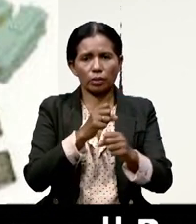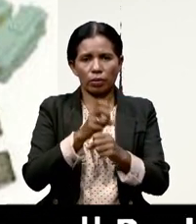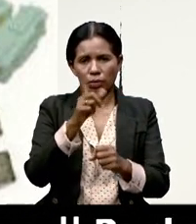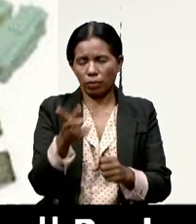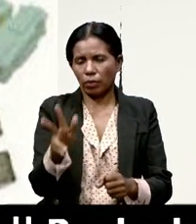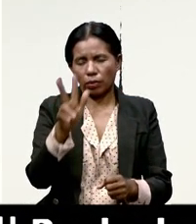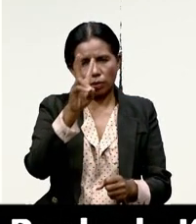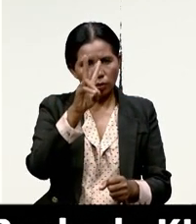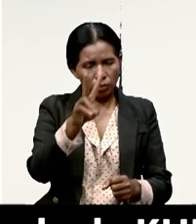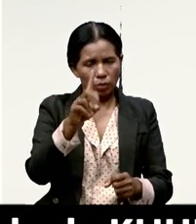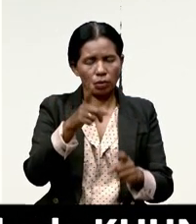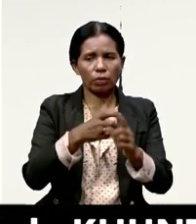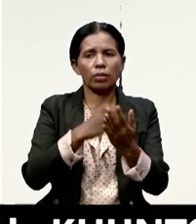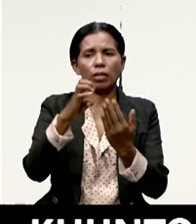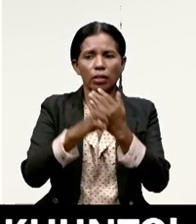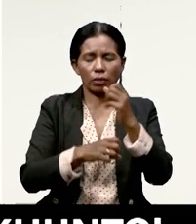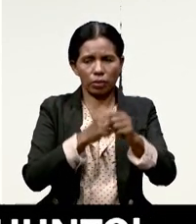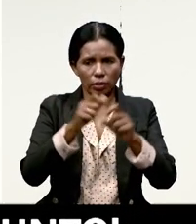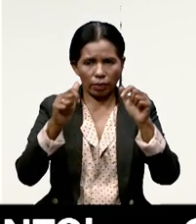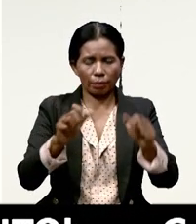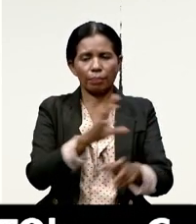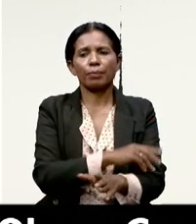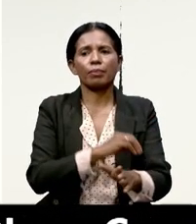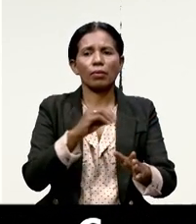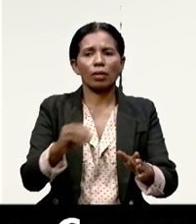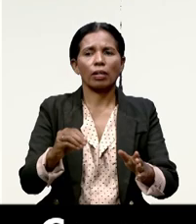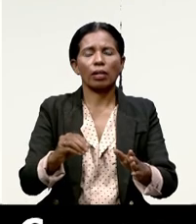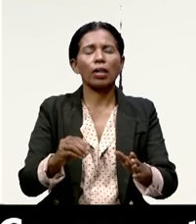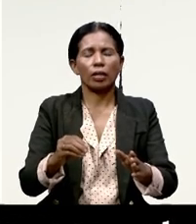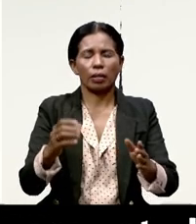rua to janeiro tina nei. Mai be infelizmente cabo